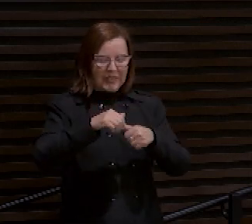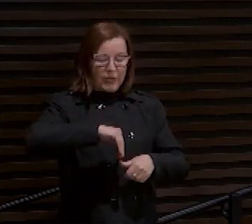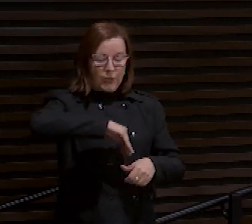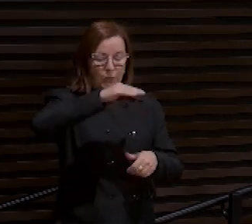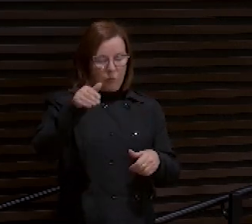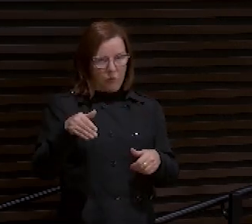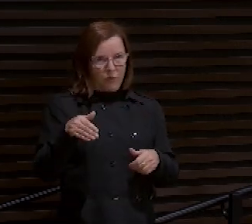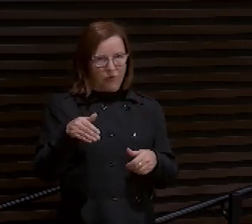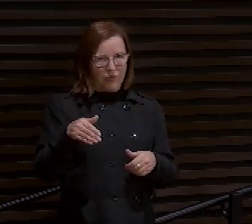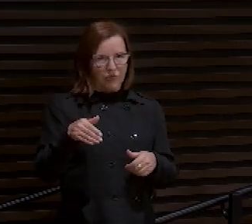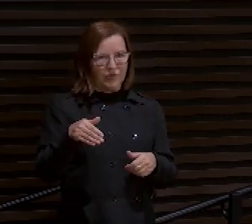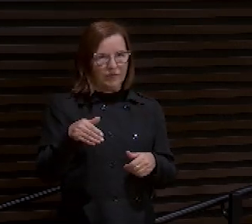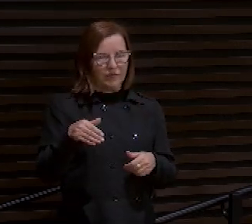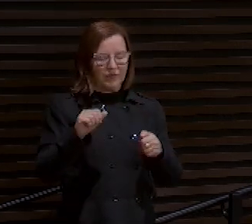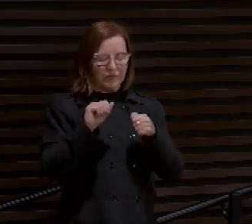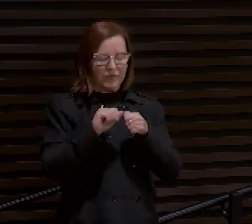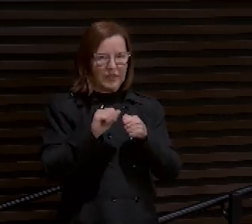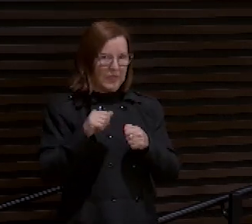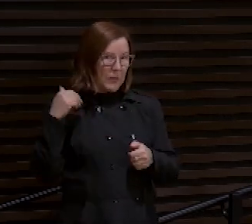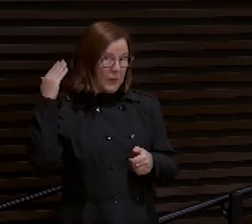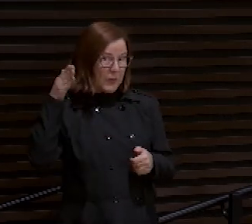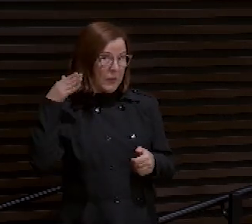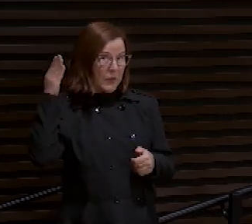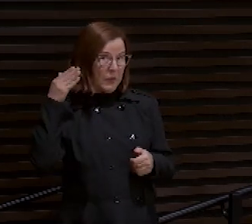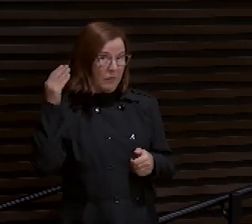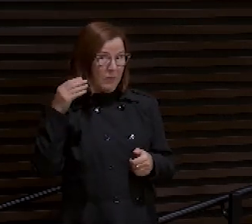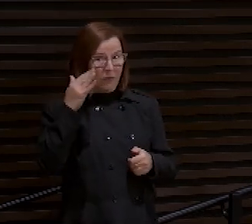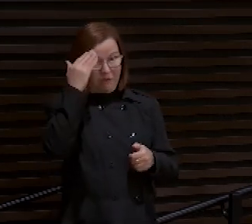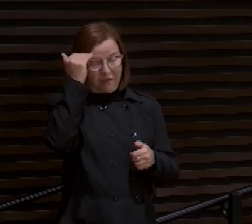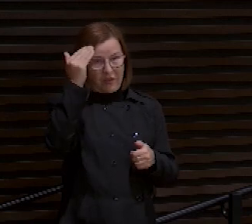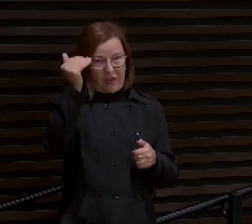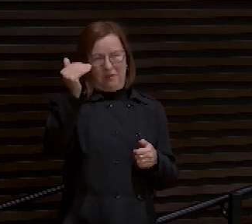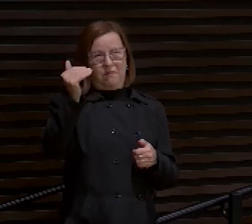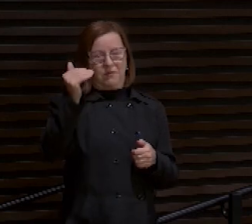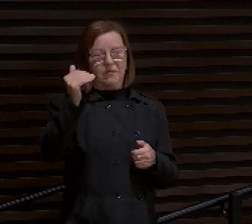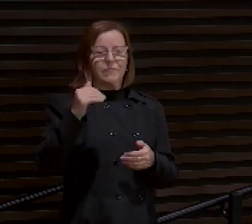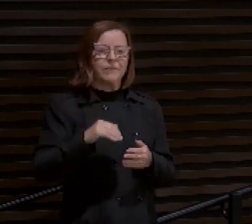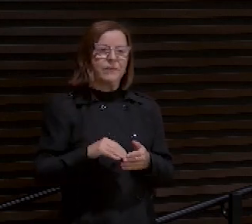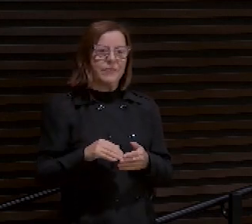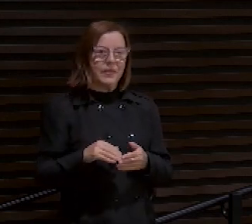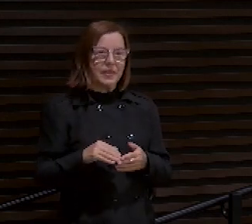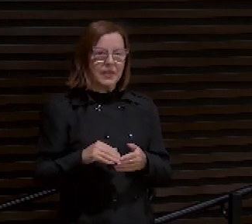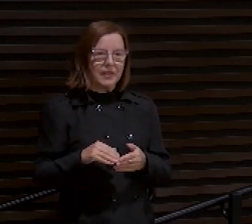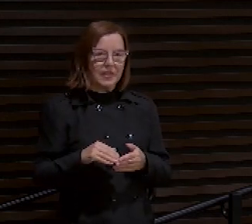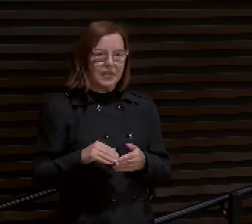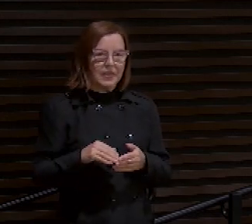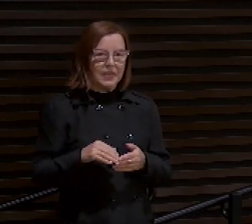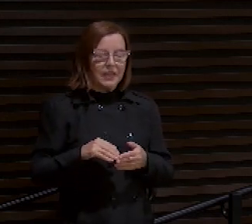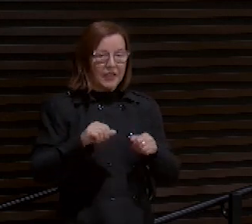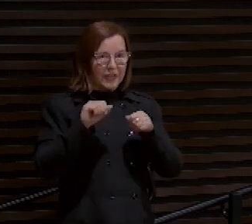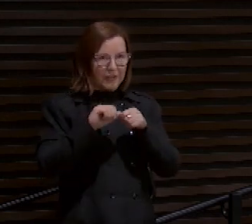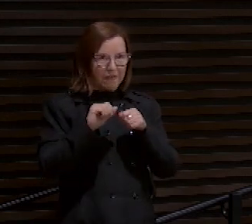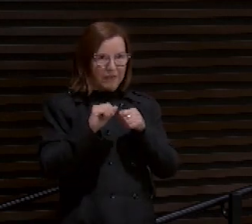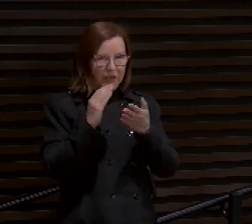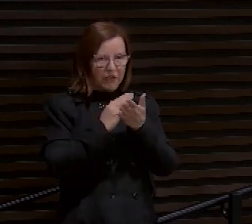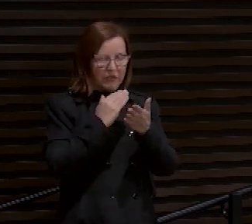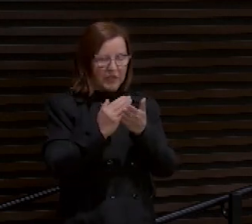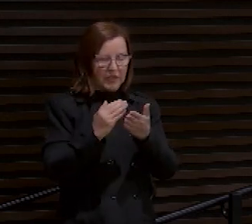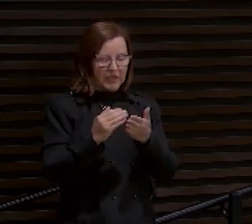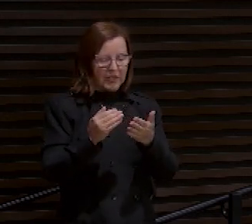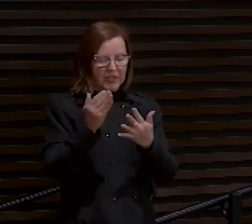sermão famoso de Jesus, um sermão impactante. E ele acaba de fazer uma distinção entre uma lista